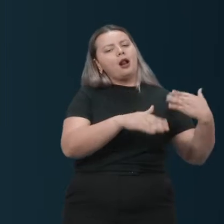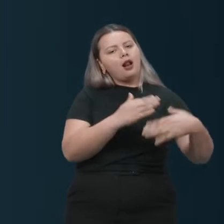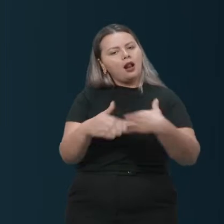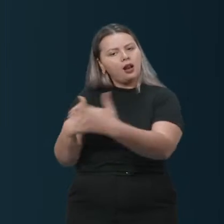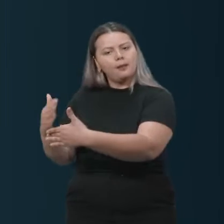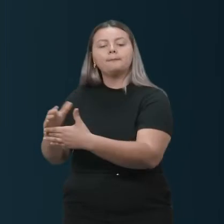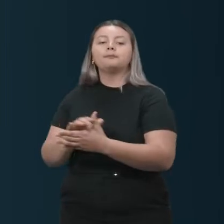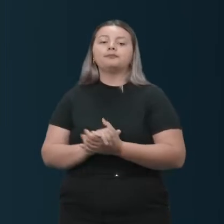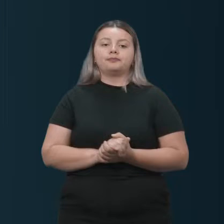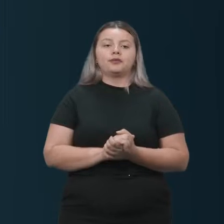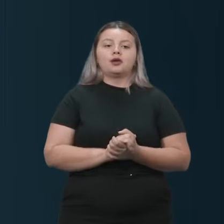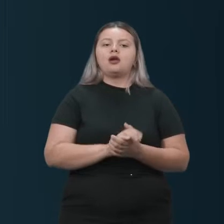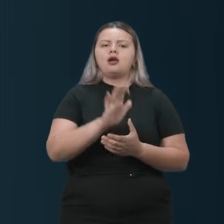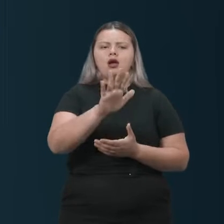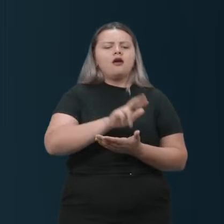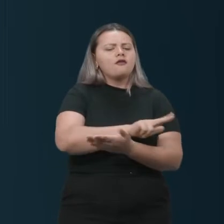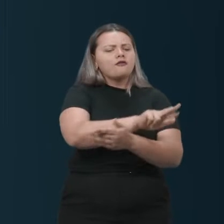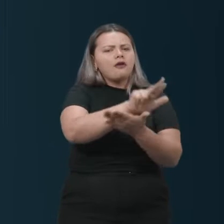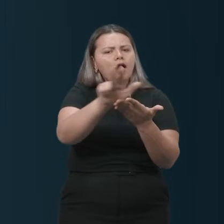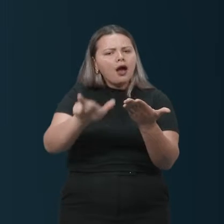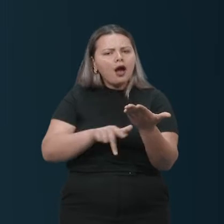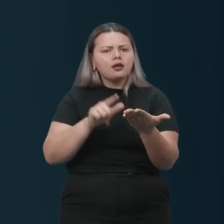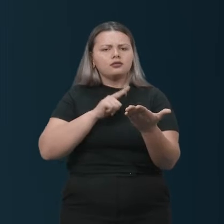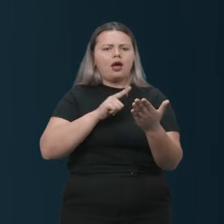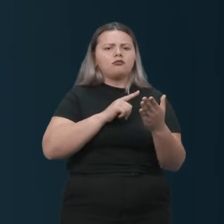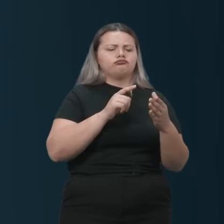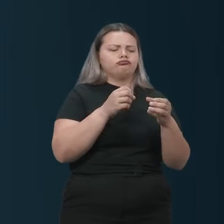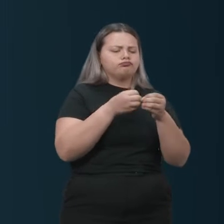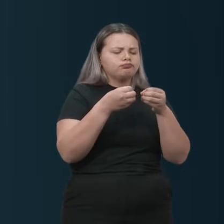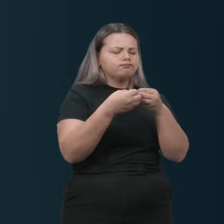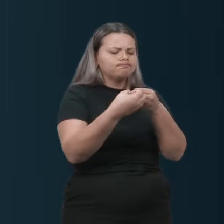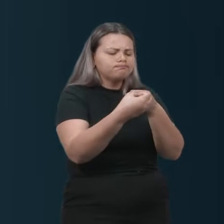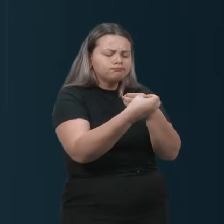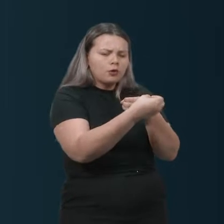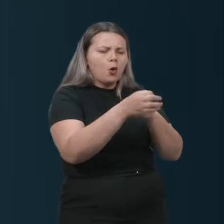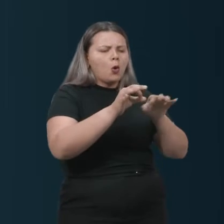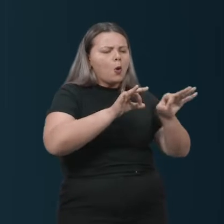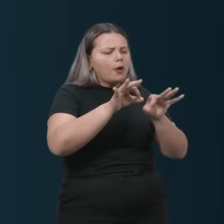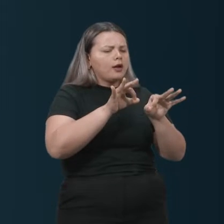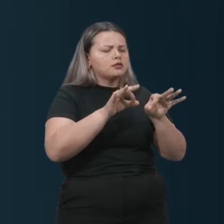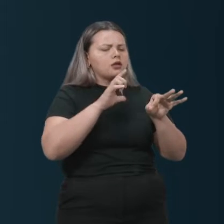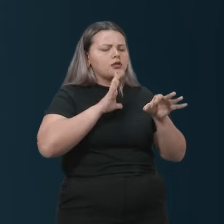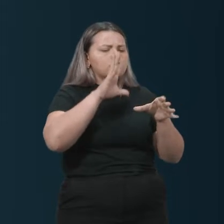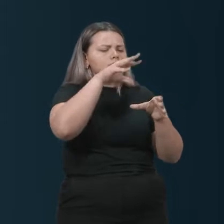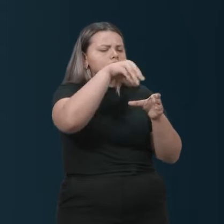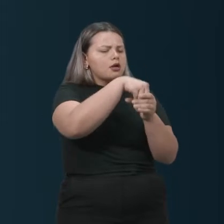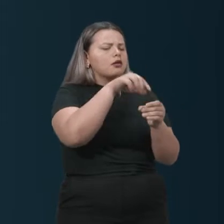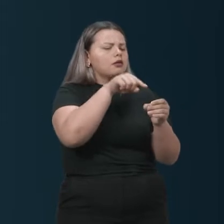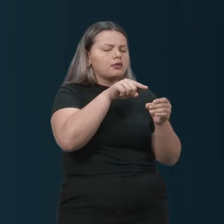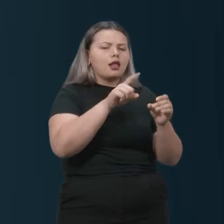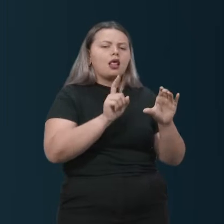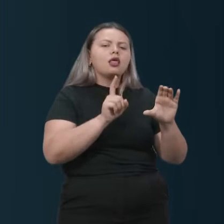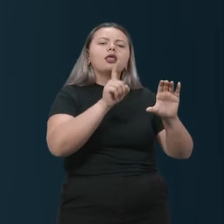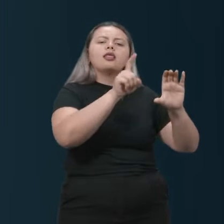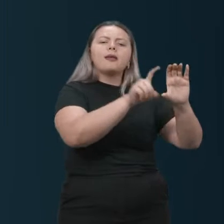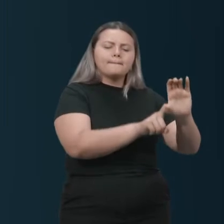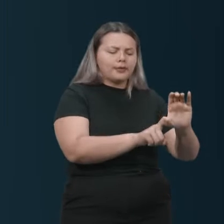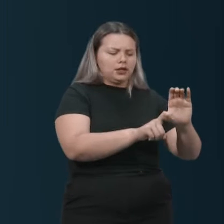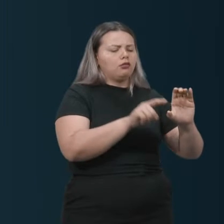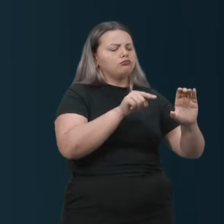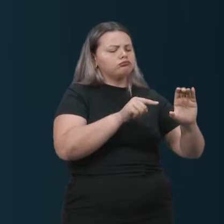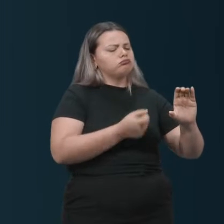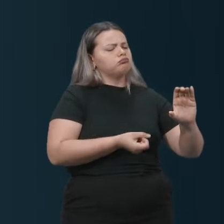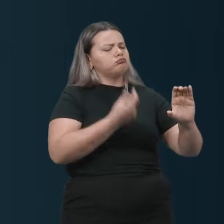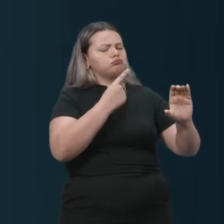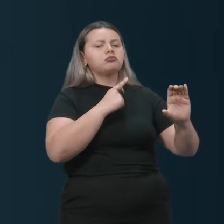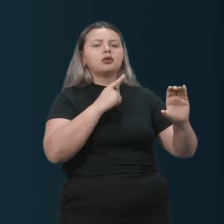Quando várias células se organizam de uma forma dependente, existe a formação do que a gente chama de